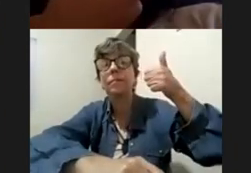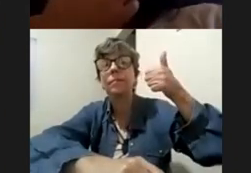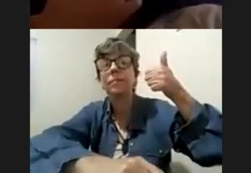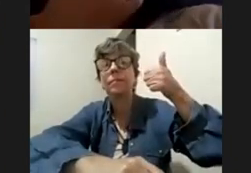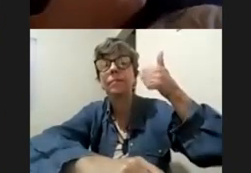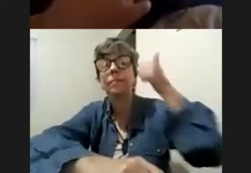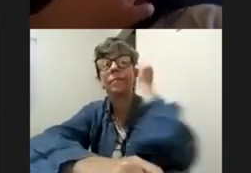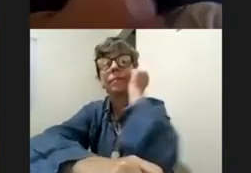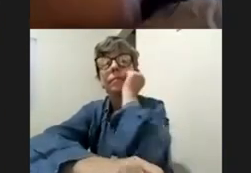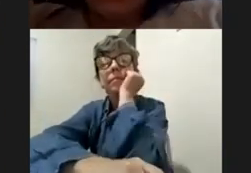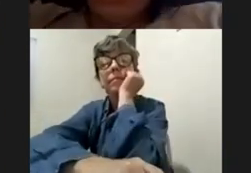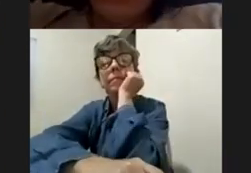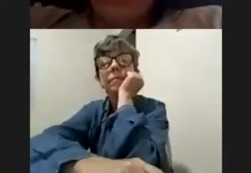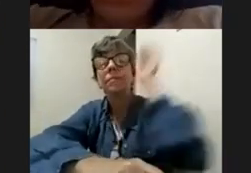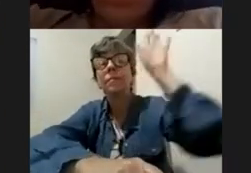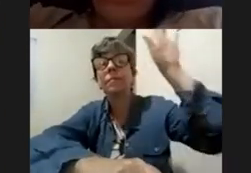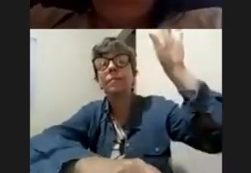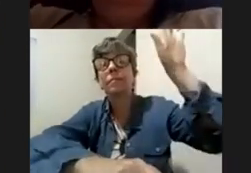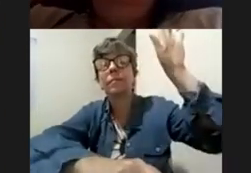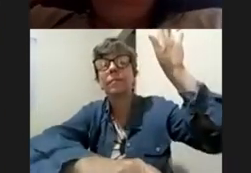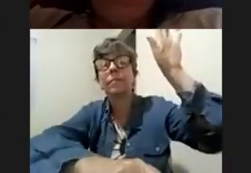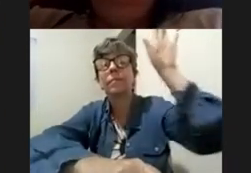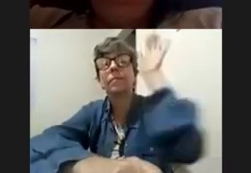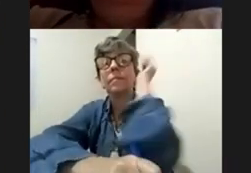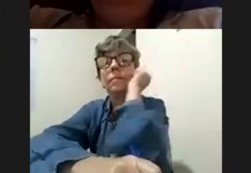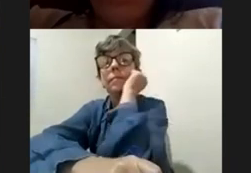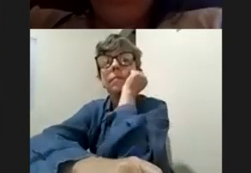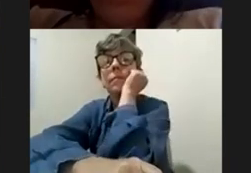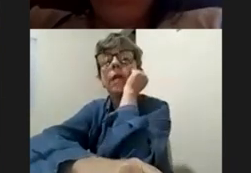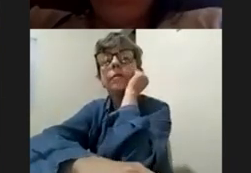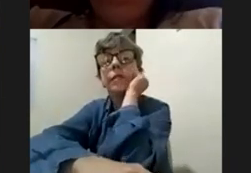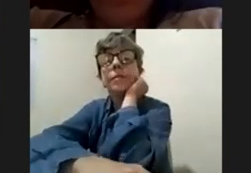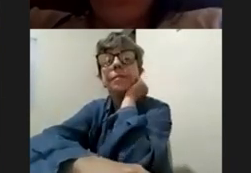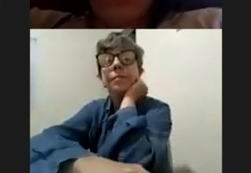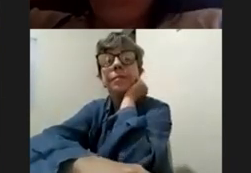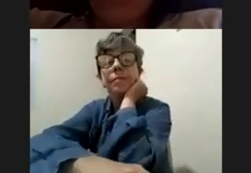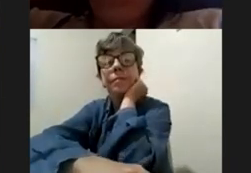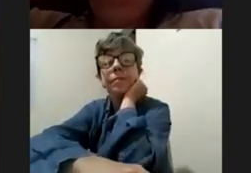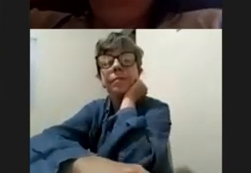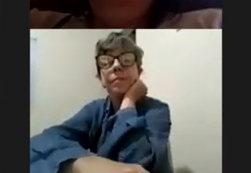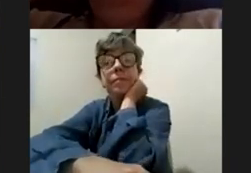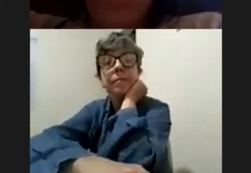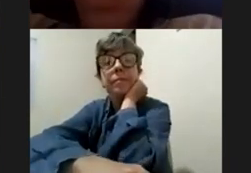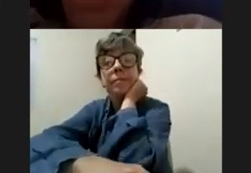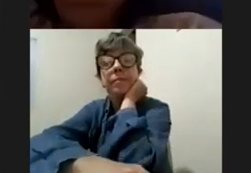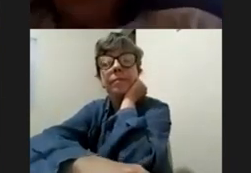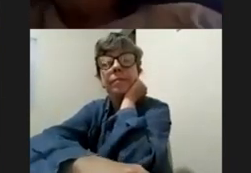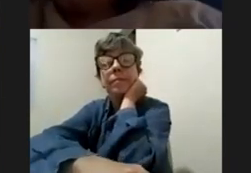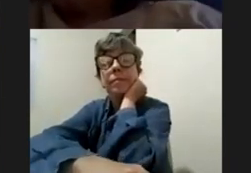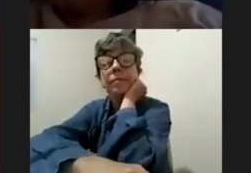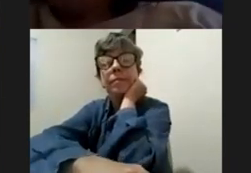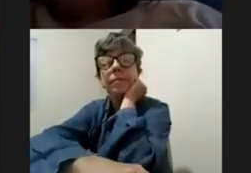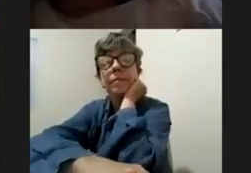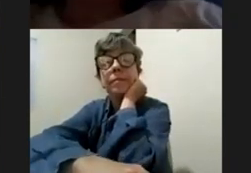Quem viu essa aula? Eu vi. Quem viu? Tá? Eu. Então vamos lá, vou dar uma